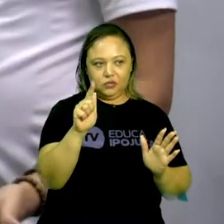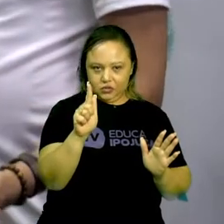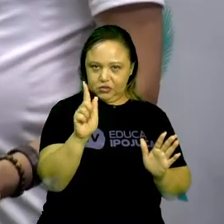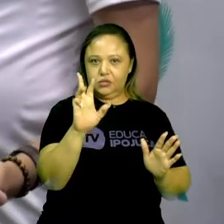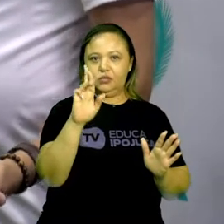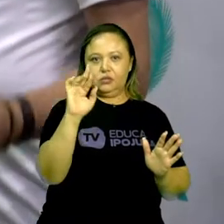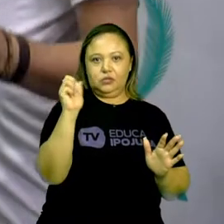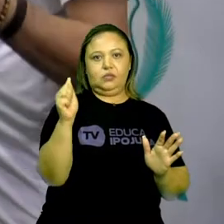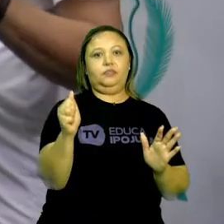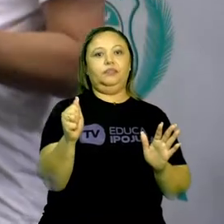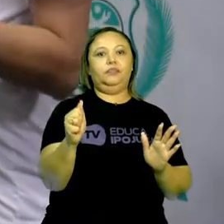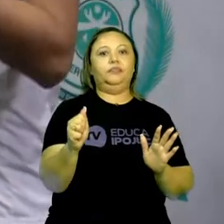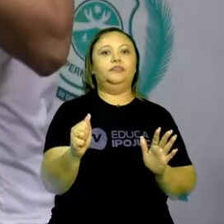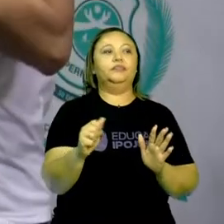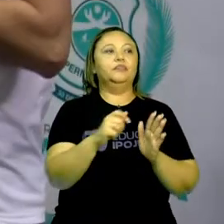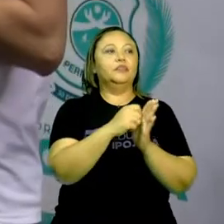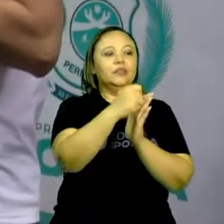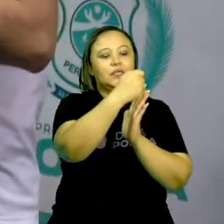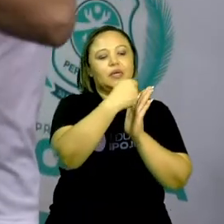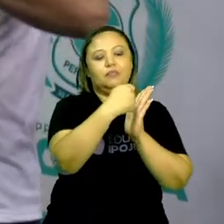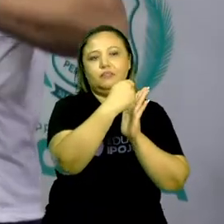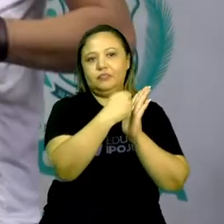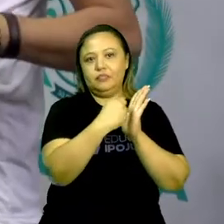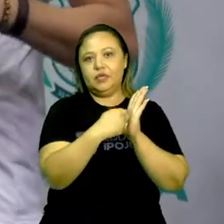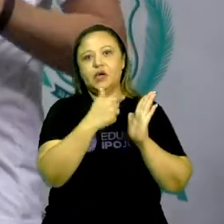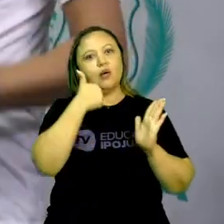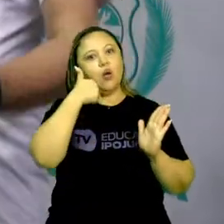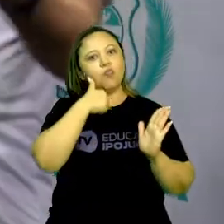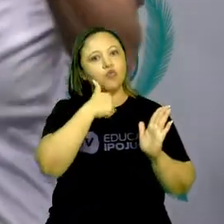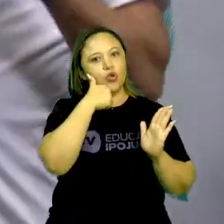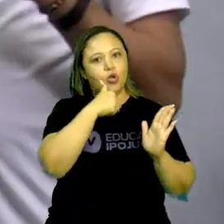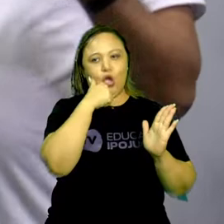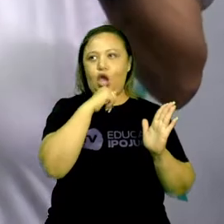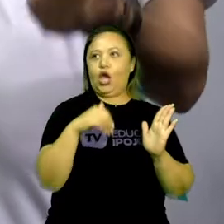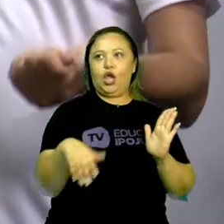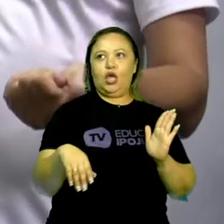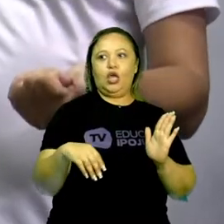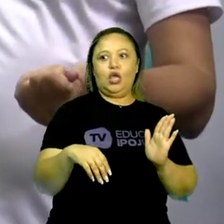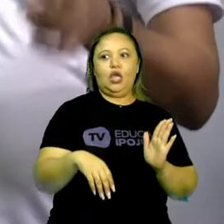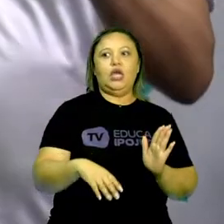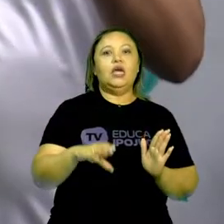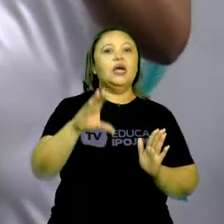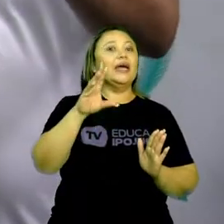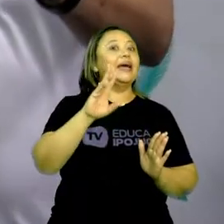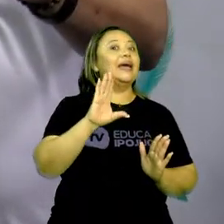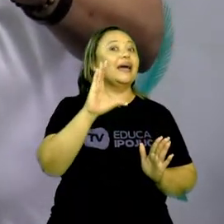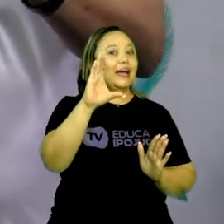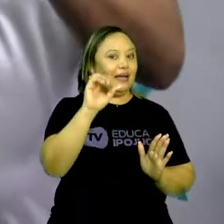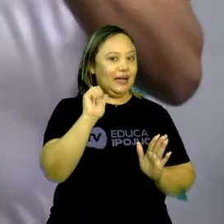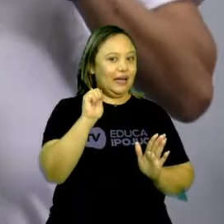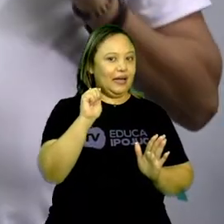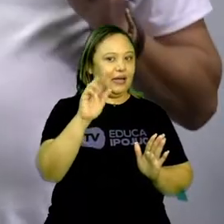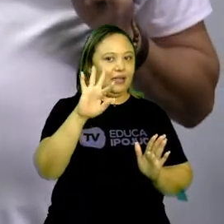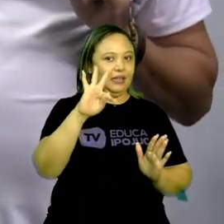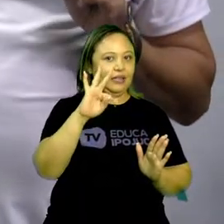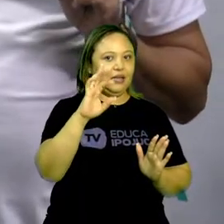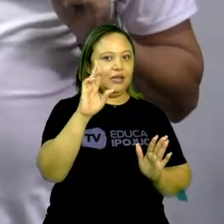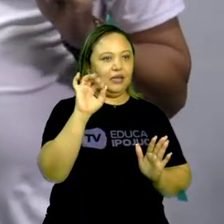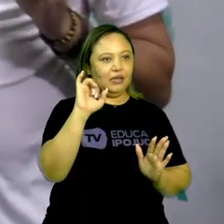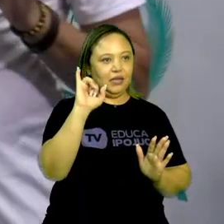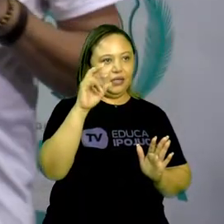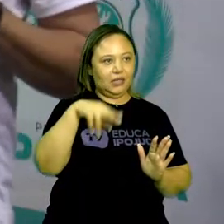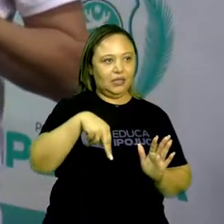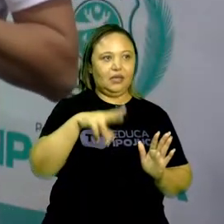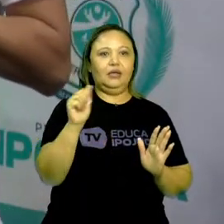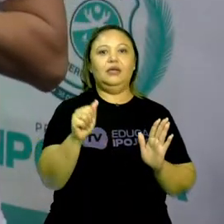William Shakespeare. Conta a história de Catarina, a Megera, filha de Batista e irmã de Bianca. E vocês viram essa história na TV, sabe